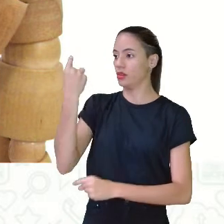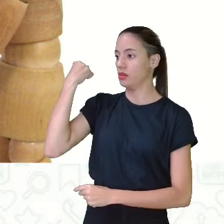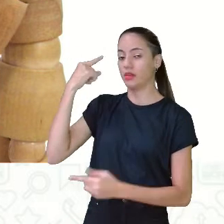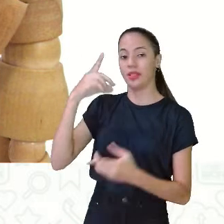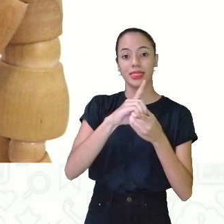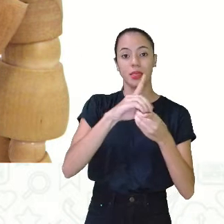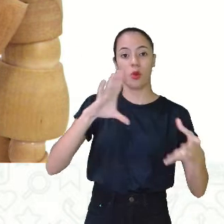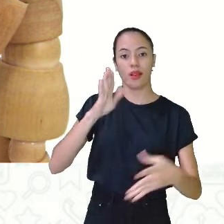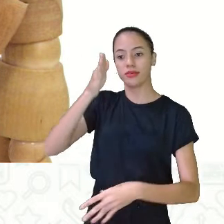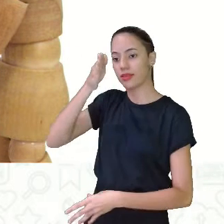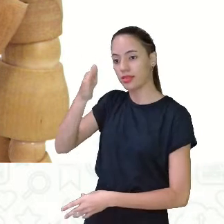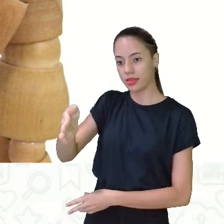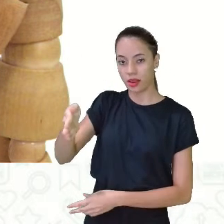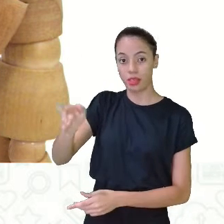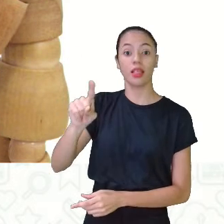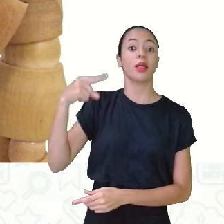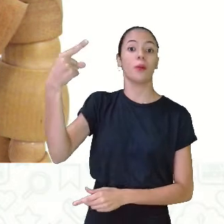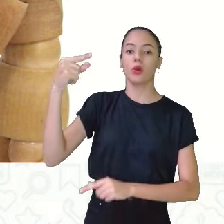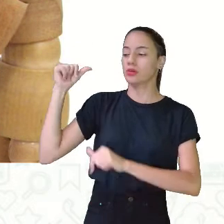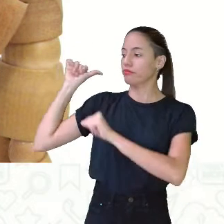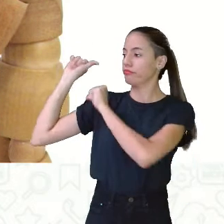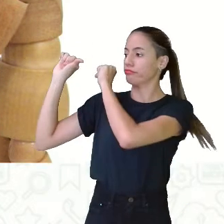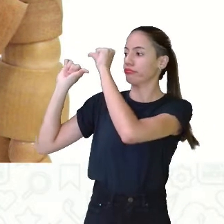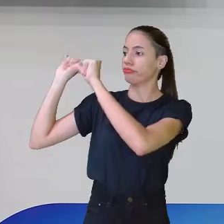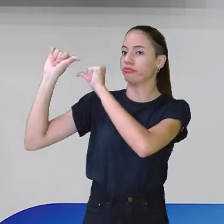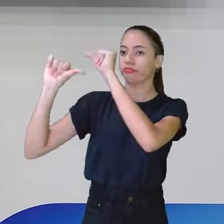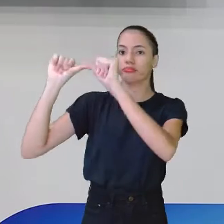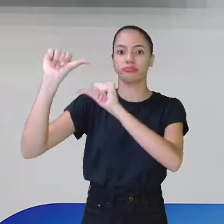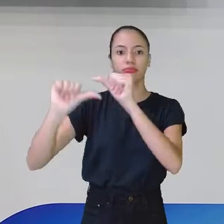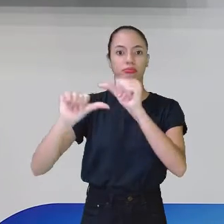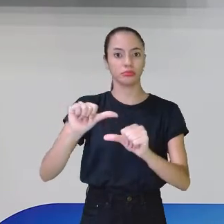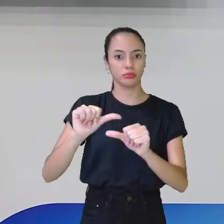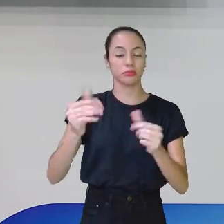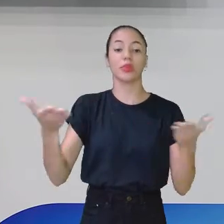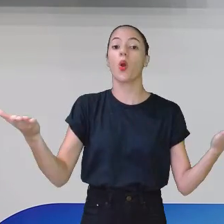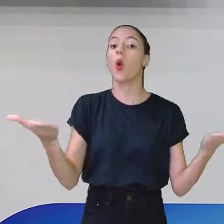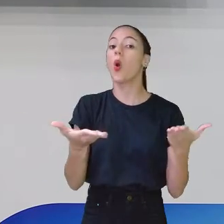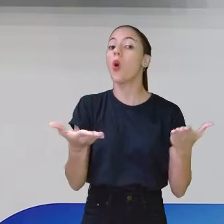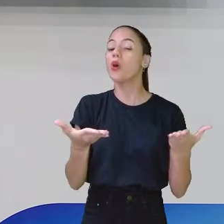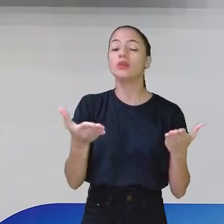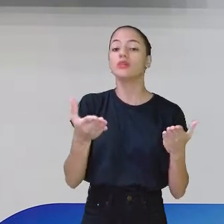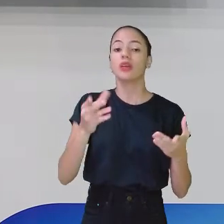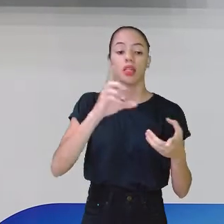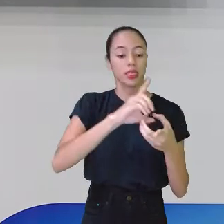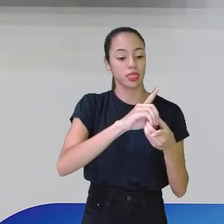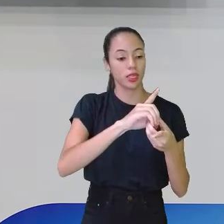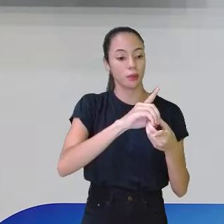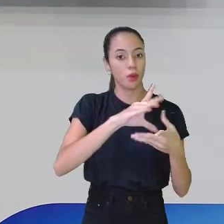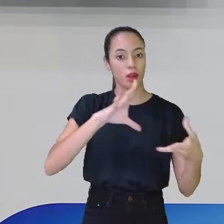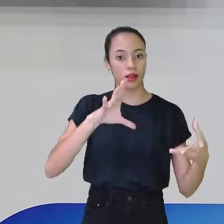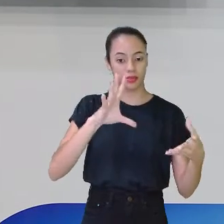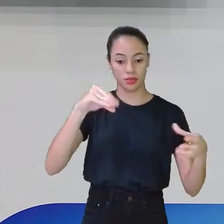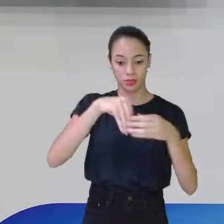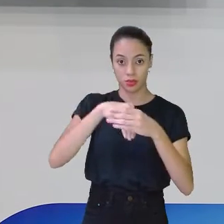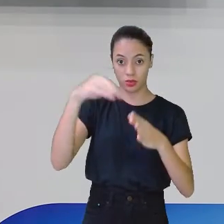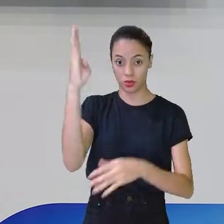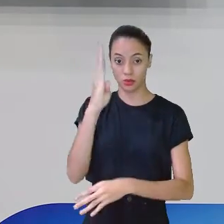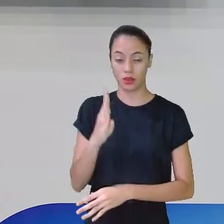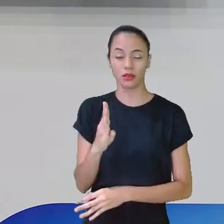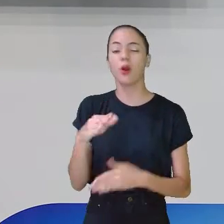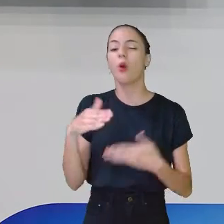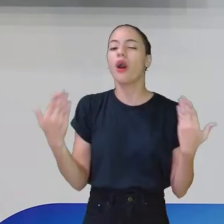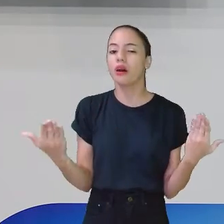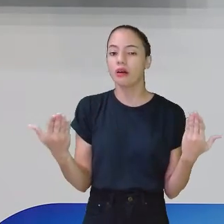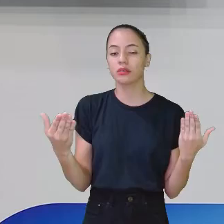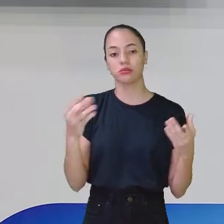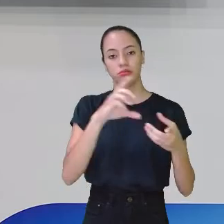direta, foi modificando ao longo dos anos, e o que a gente tem hoje aqui dentro do nosso país é a